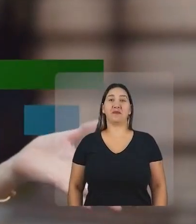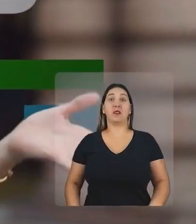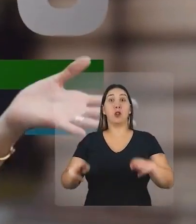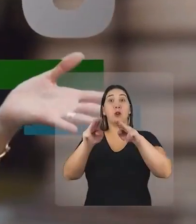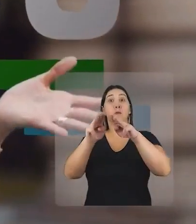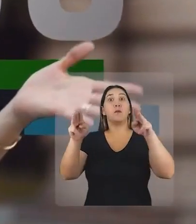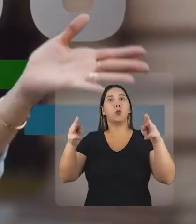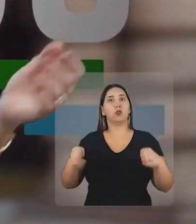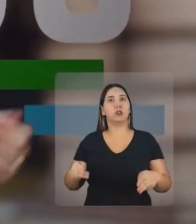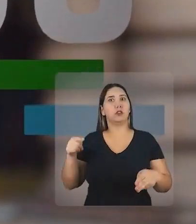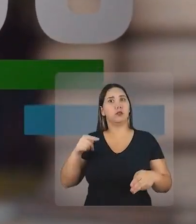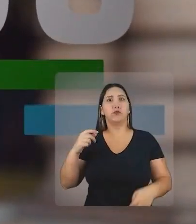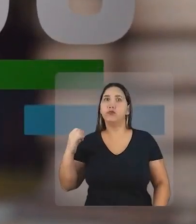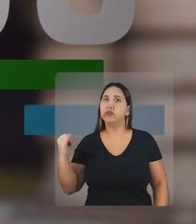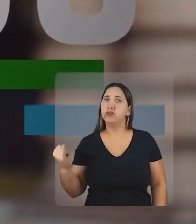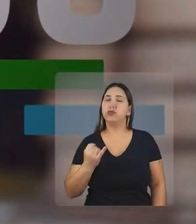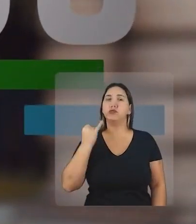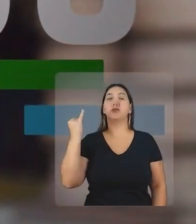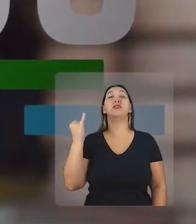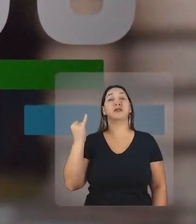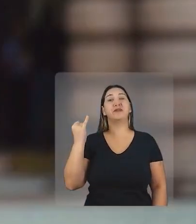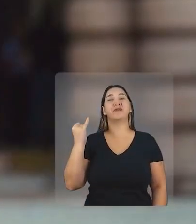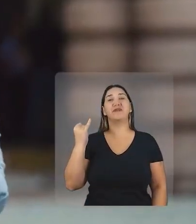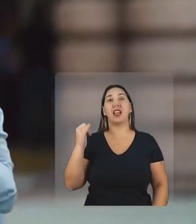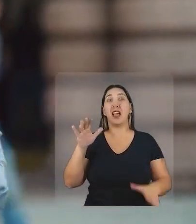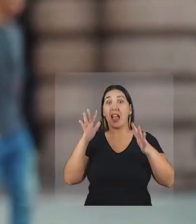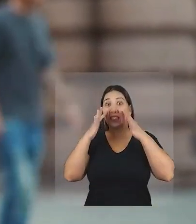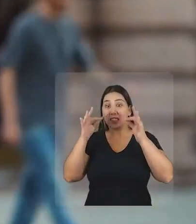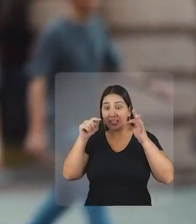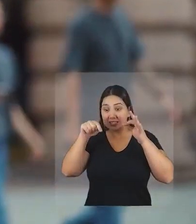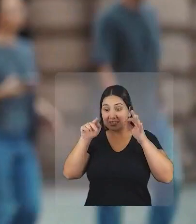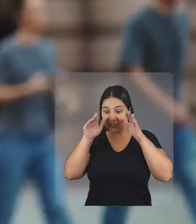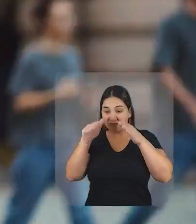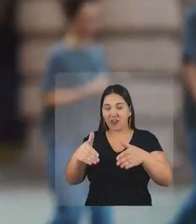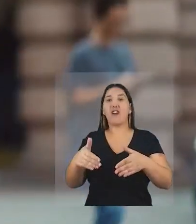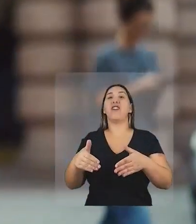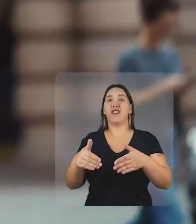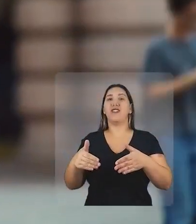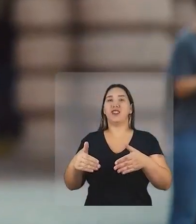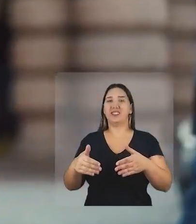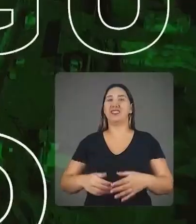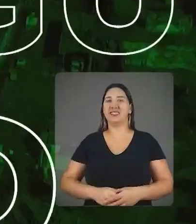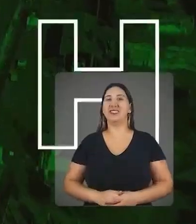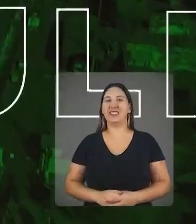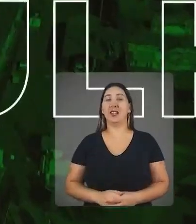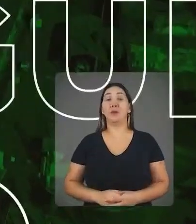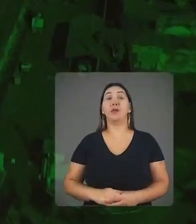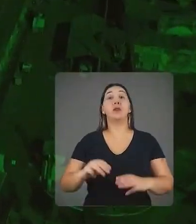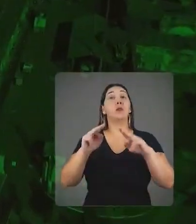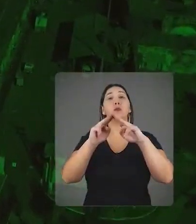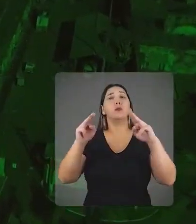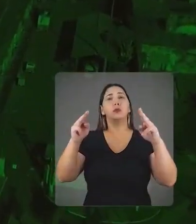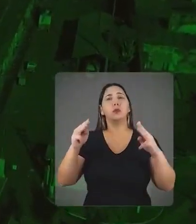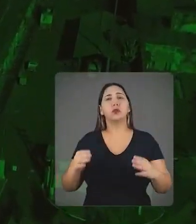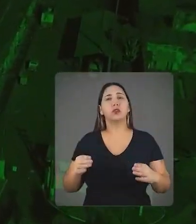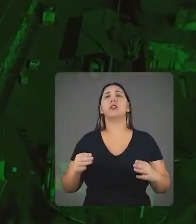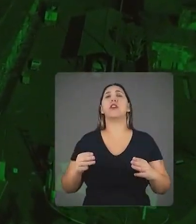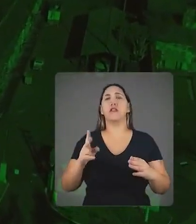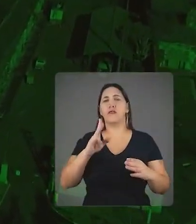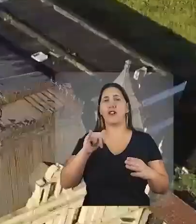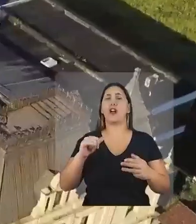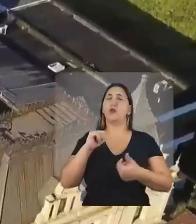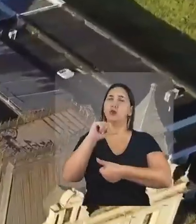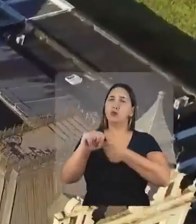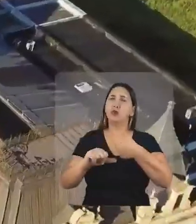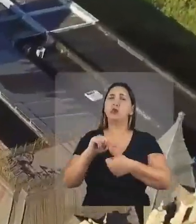Nossos museus não poderiam ficar de fora. Daremos a atenção que eles merecem. Vamos organizar o sistema